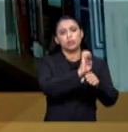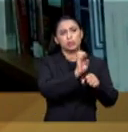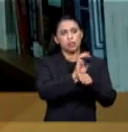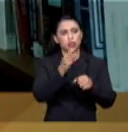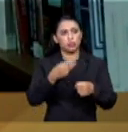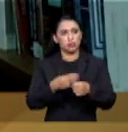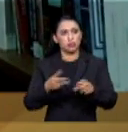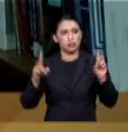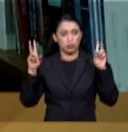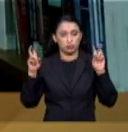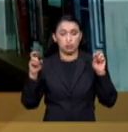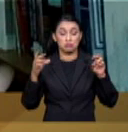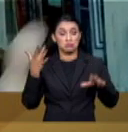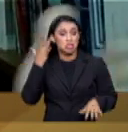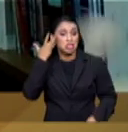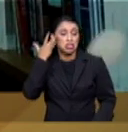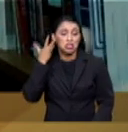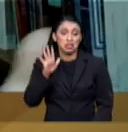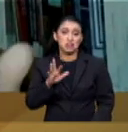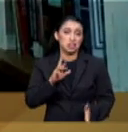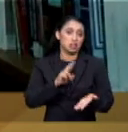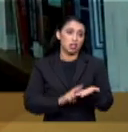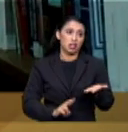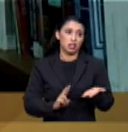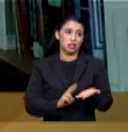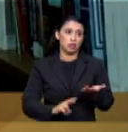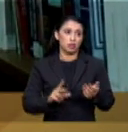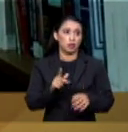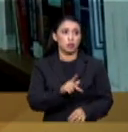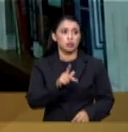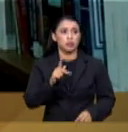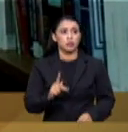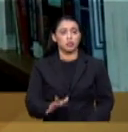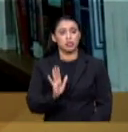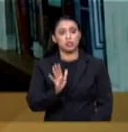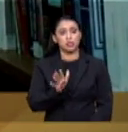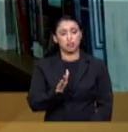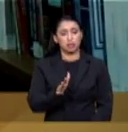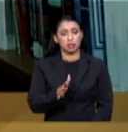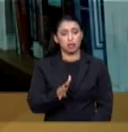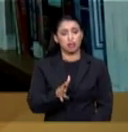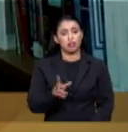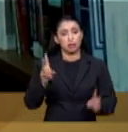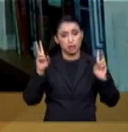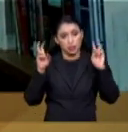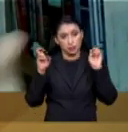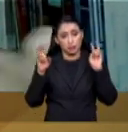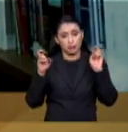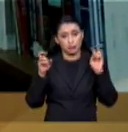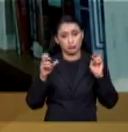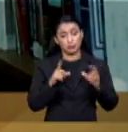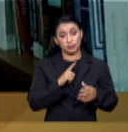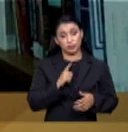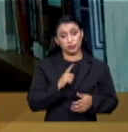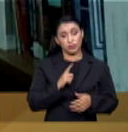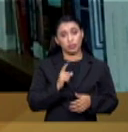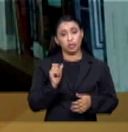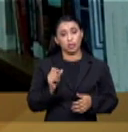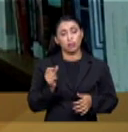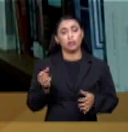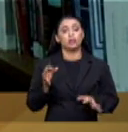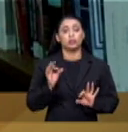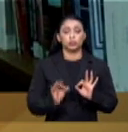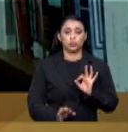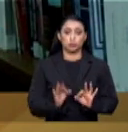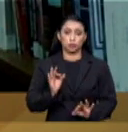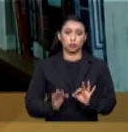tema. Não sei se vossas excelências, se o relator, se vossa excelência presidente, destacariam essa questão como uma preliminar de